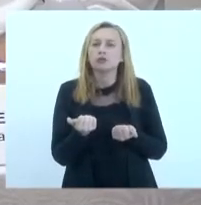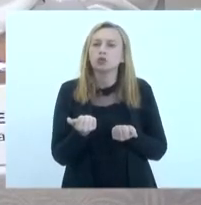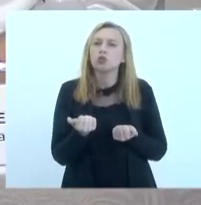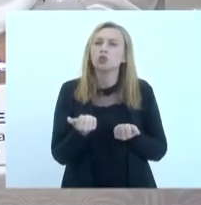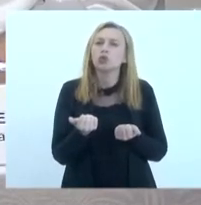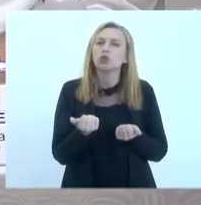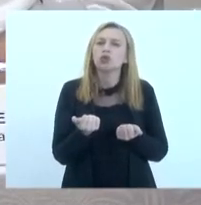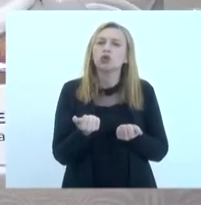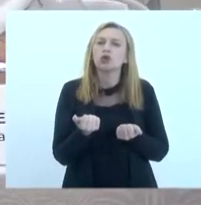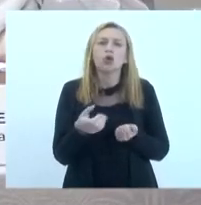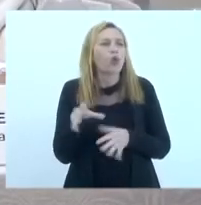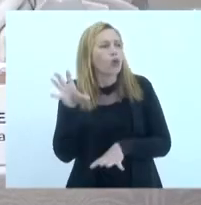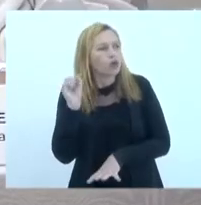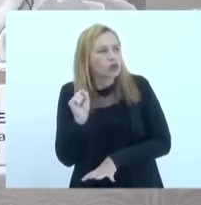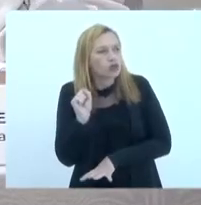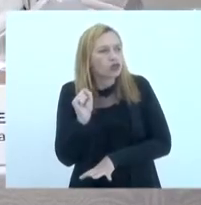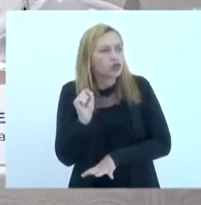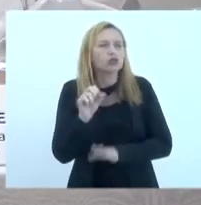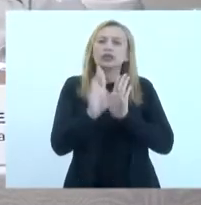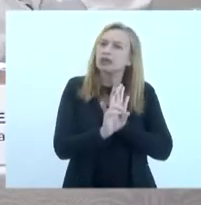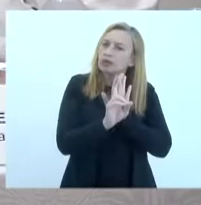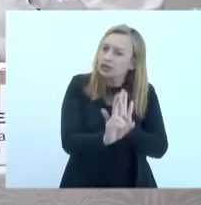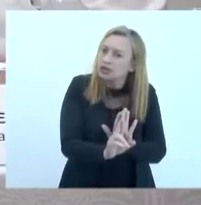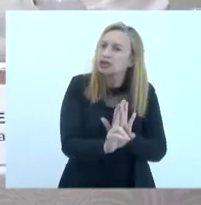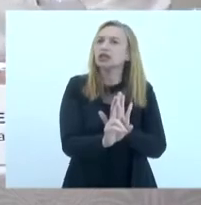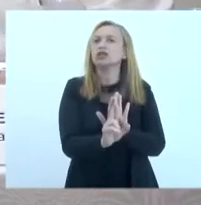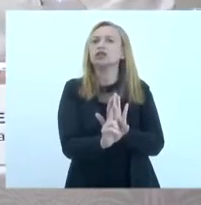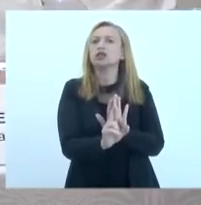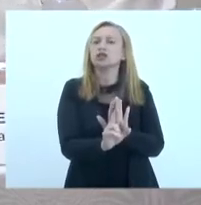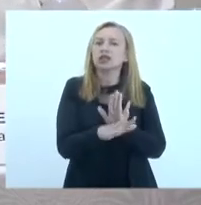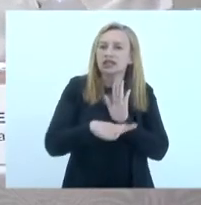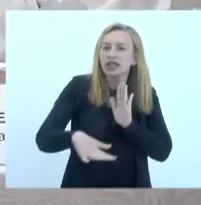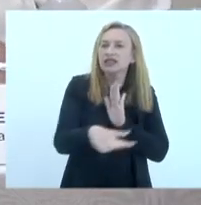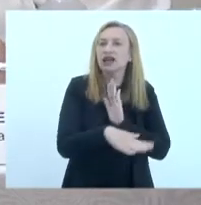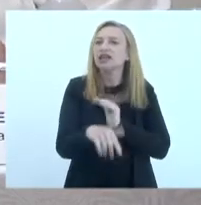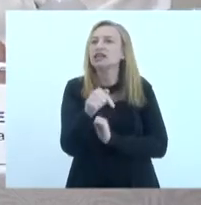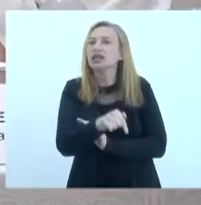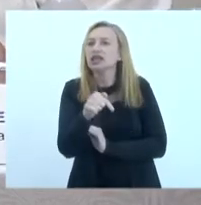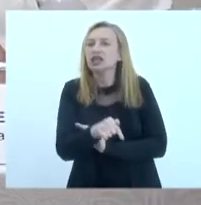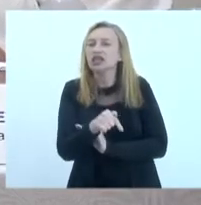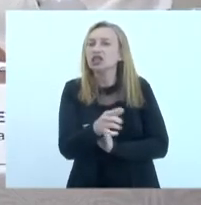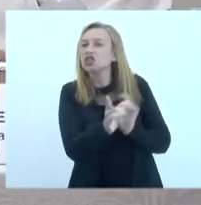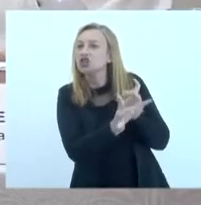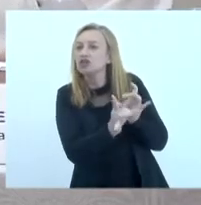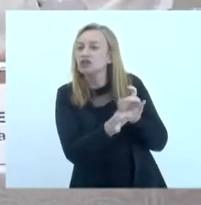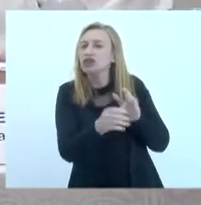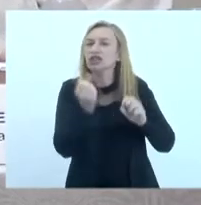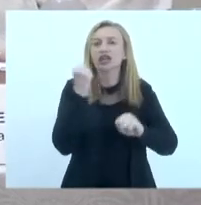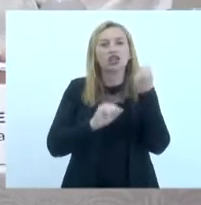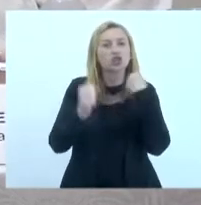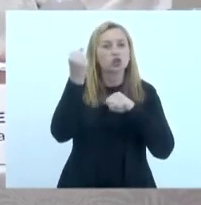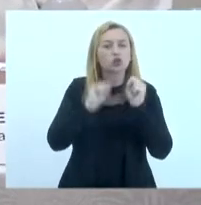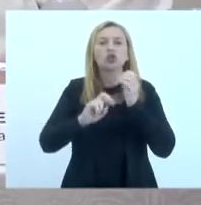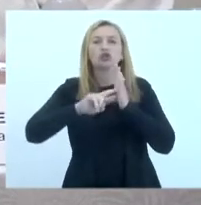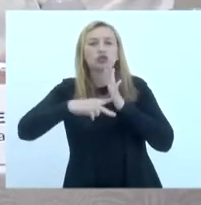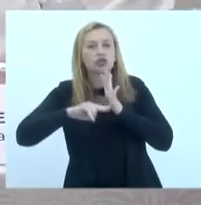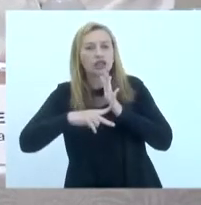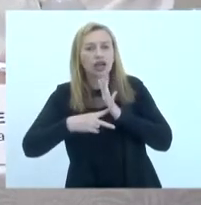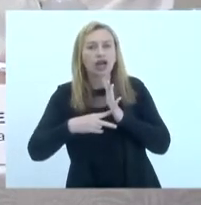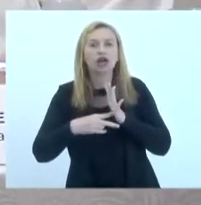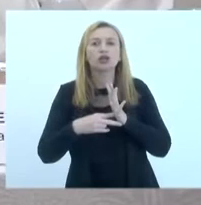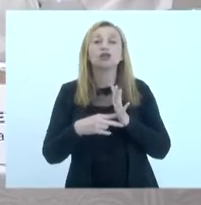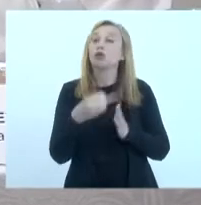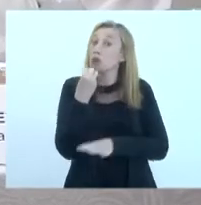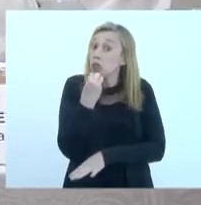onde ouvimos os representantes dos setores aqui, do comércio, da indústria, dos sindicatos.